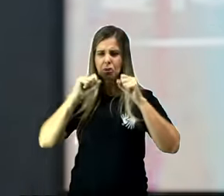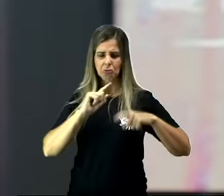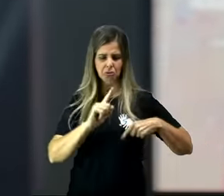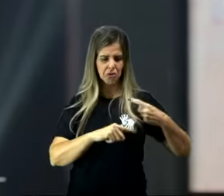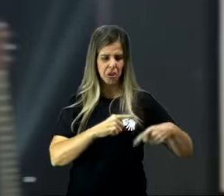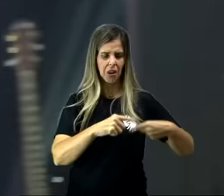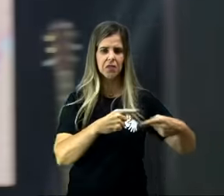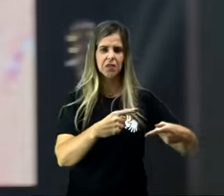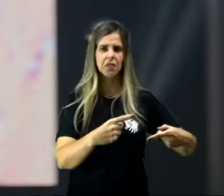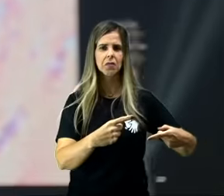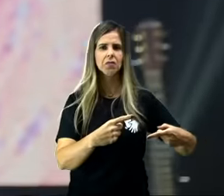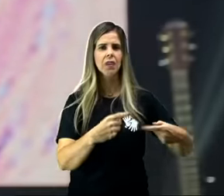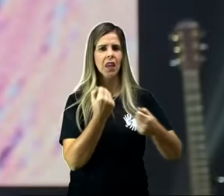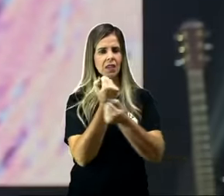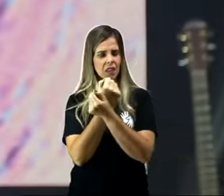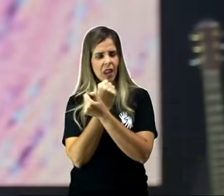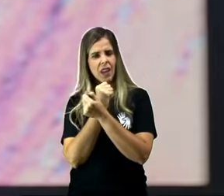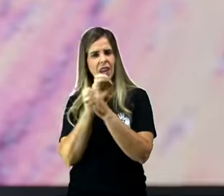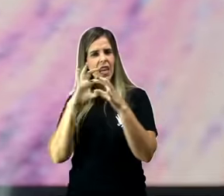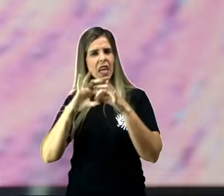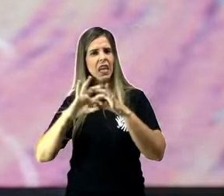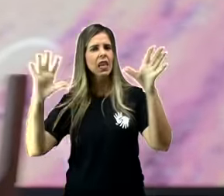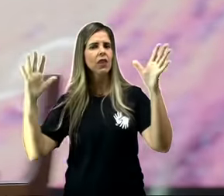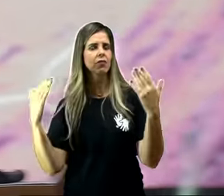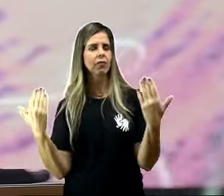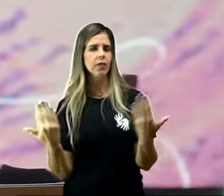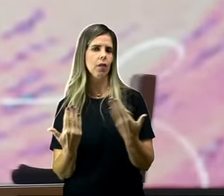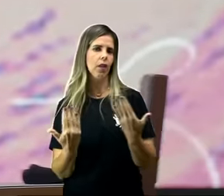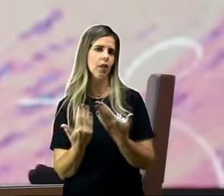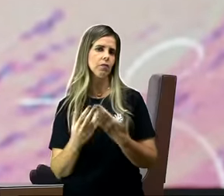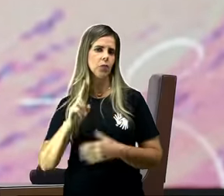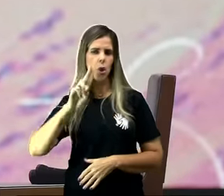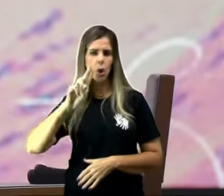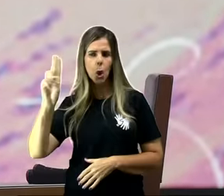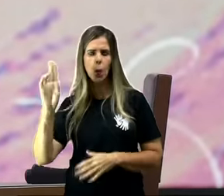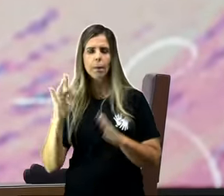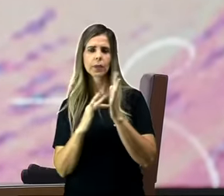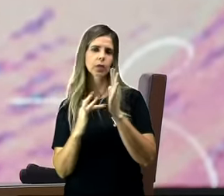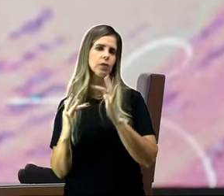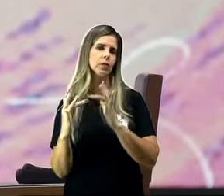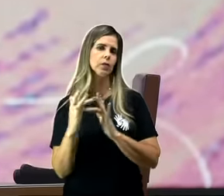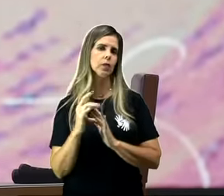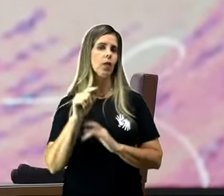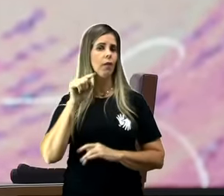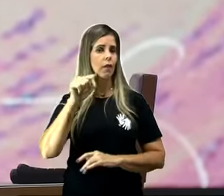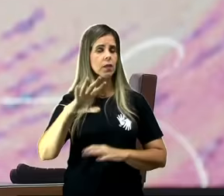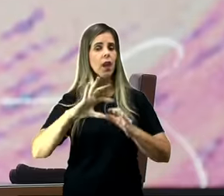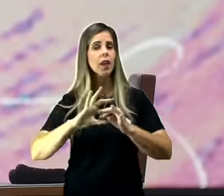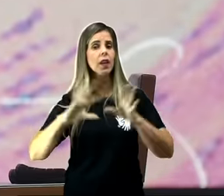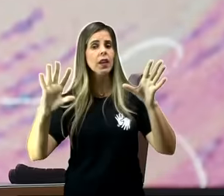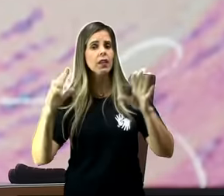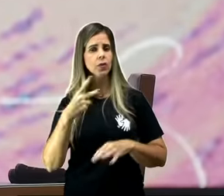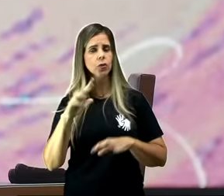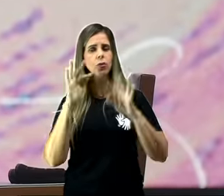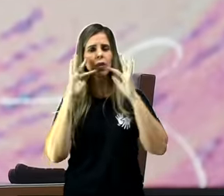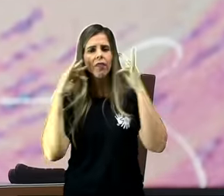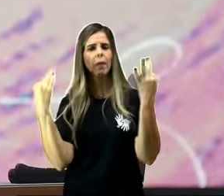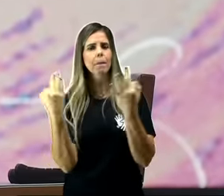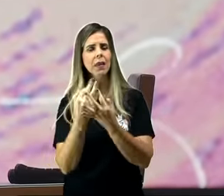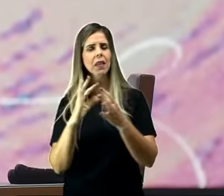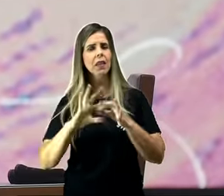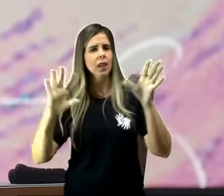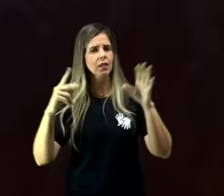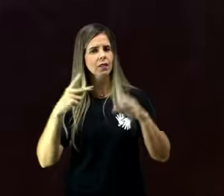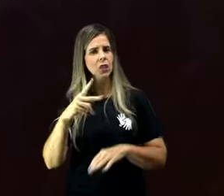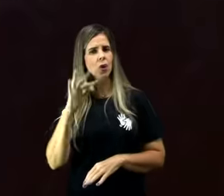foi quebrada em você, em nome de Jesus. Diga: eu sou livre, minha família é livre, o meu futuro é livre. Em